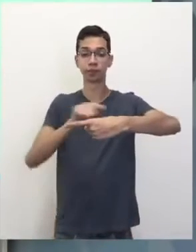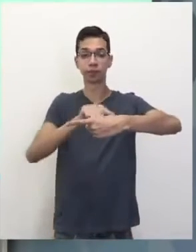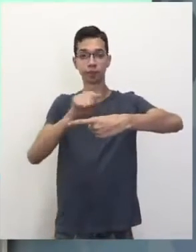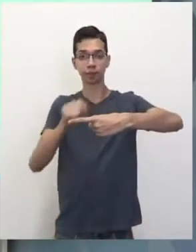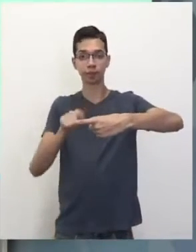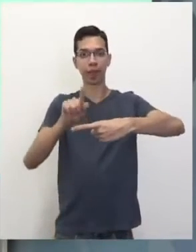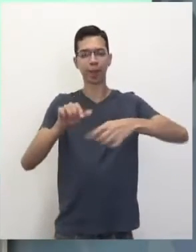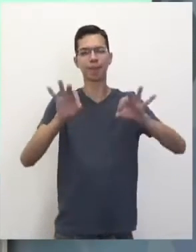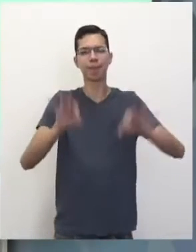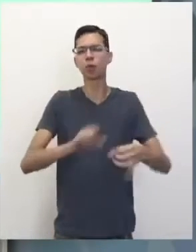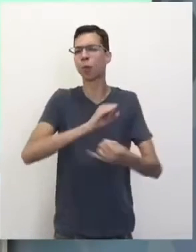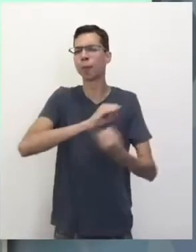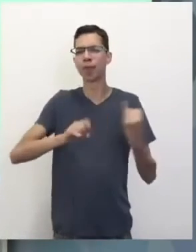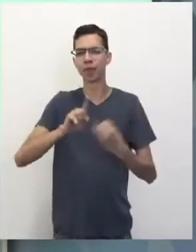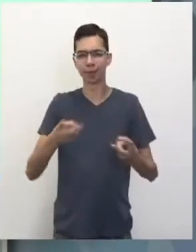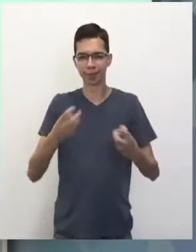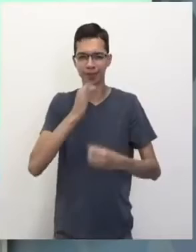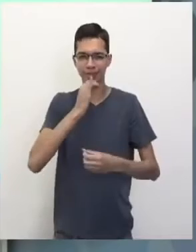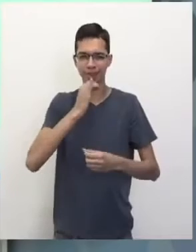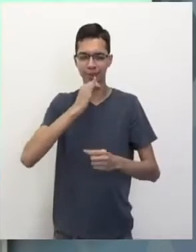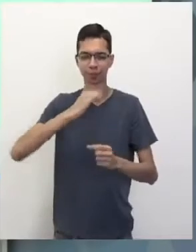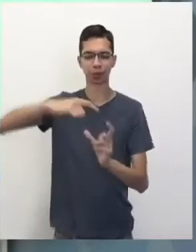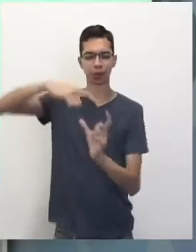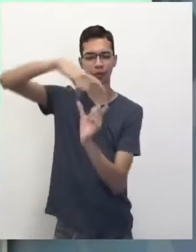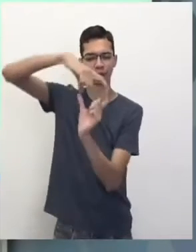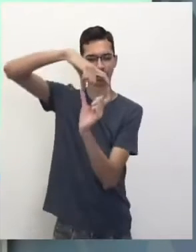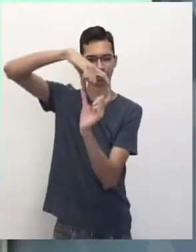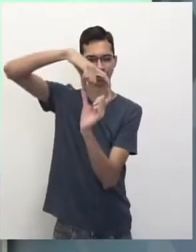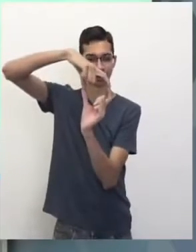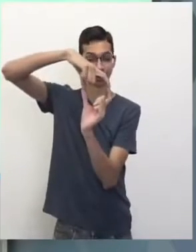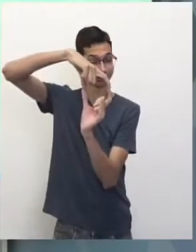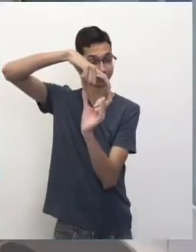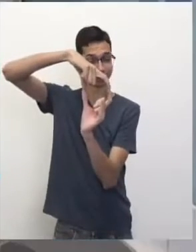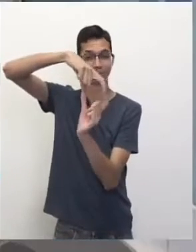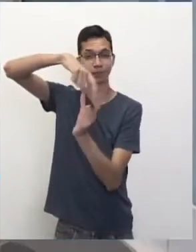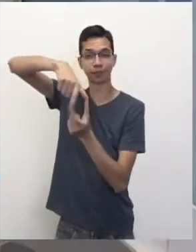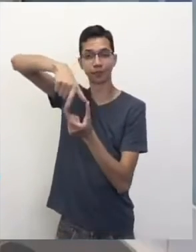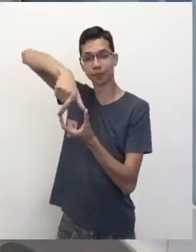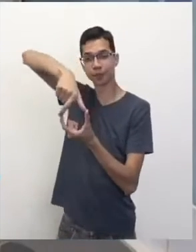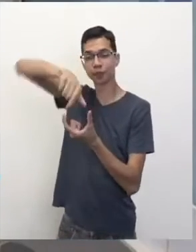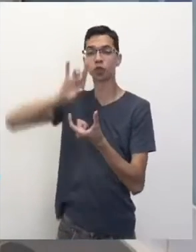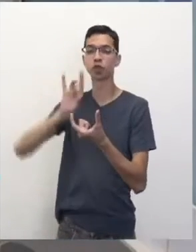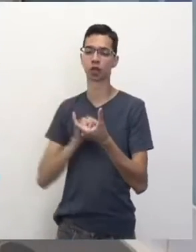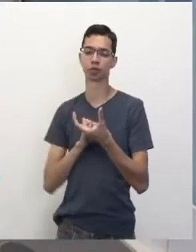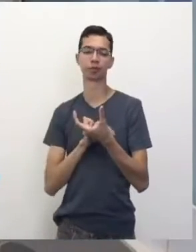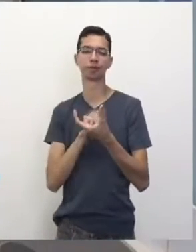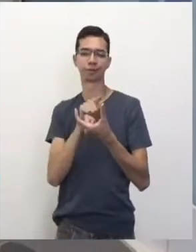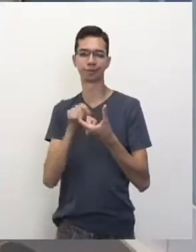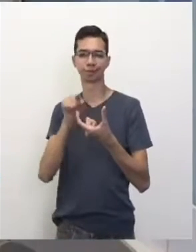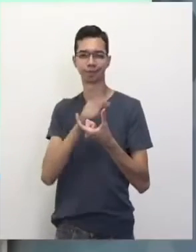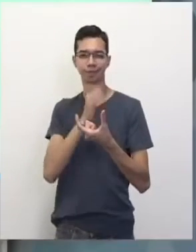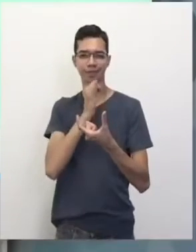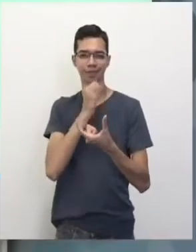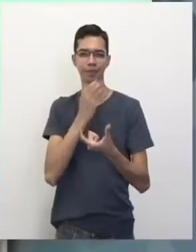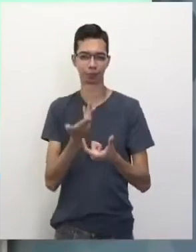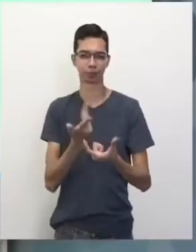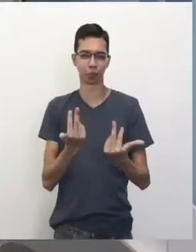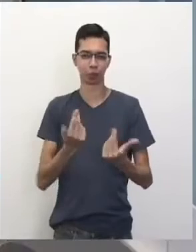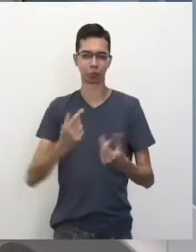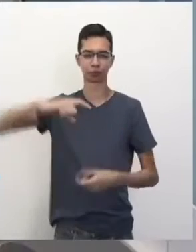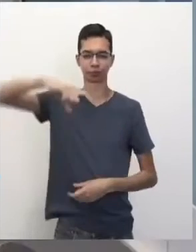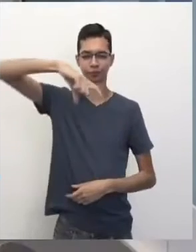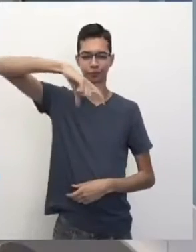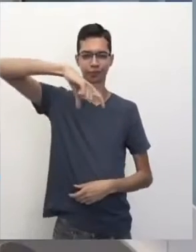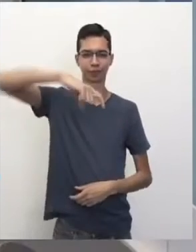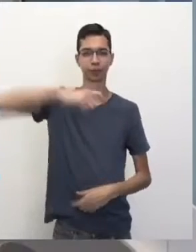metade, exatamente a metade, nós temos aí esse ângulo de 180. Perfeito. Fechado? Perfeito. Fechado. Vamos tentar... No caso não,